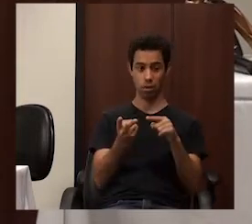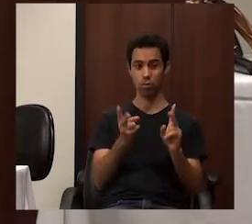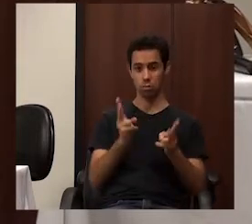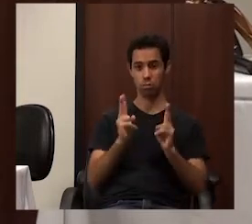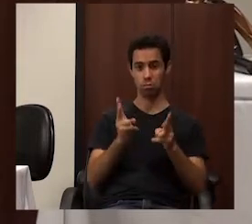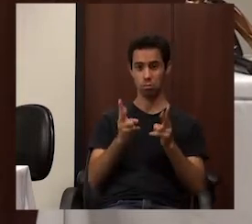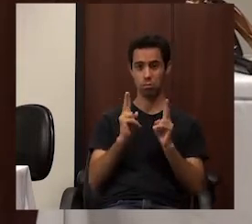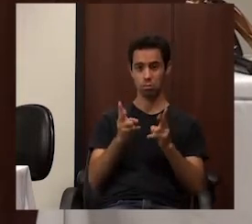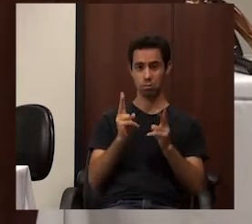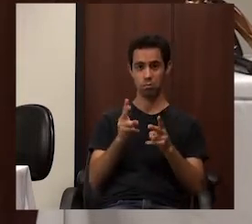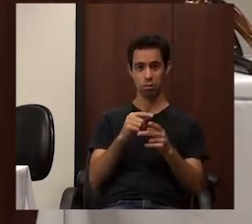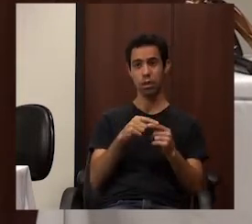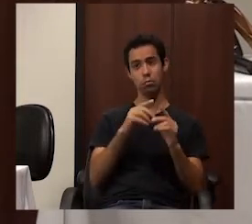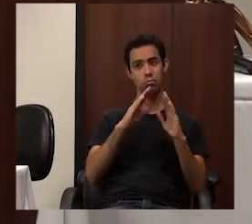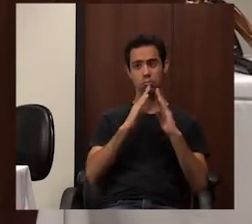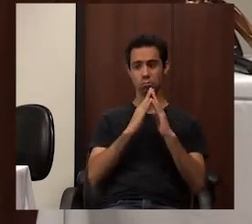ser desinstitucionalizado.